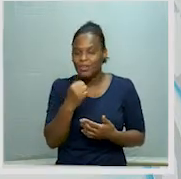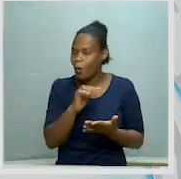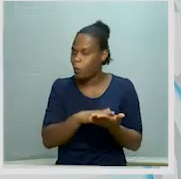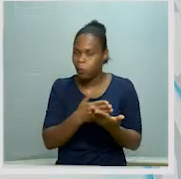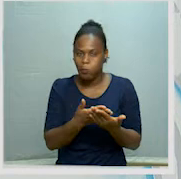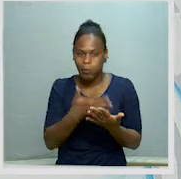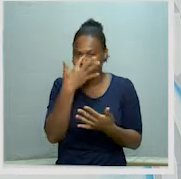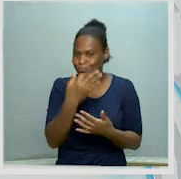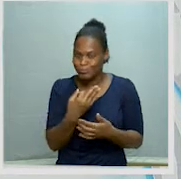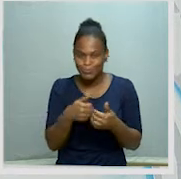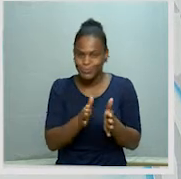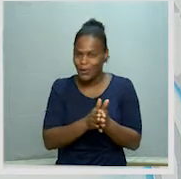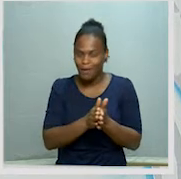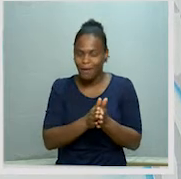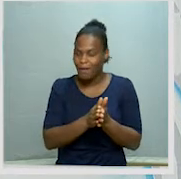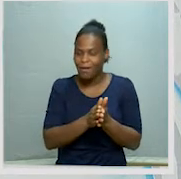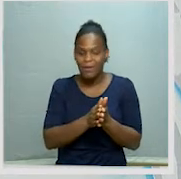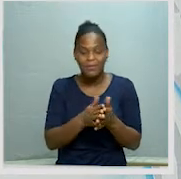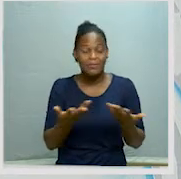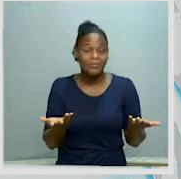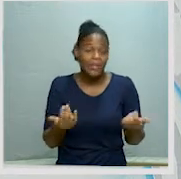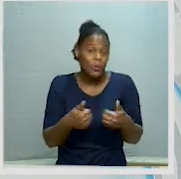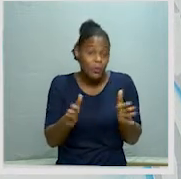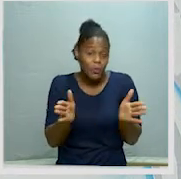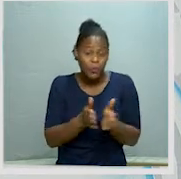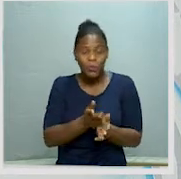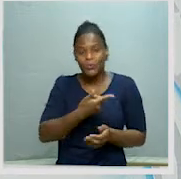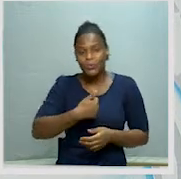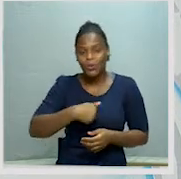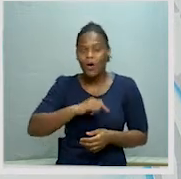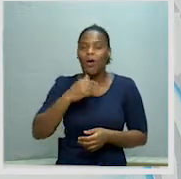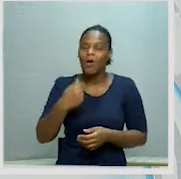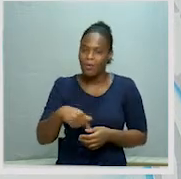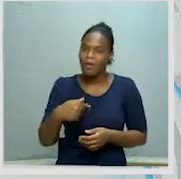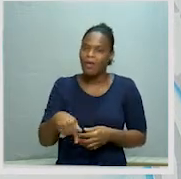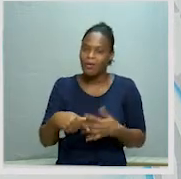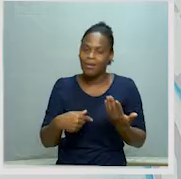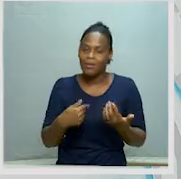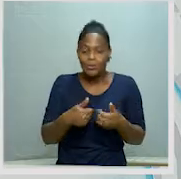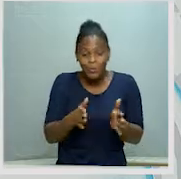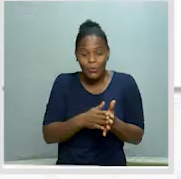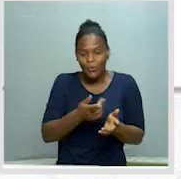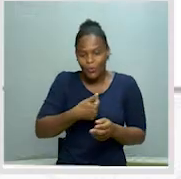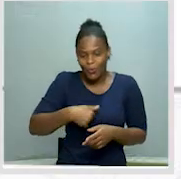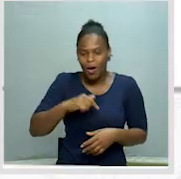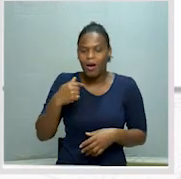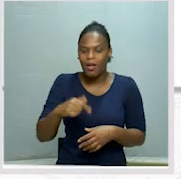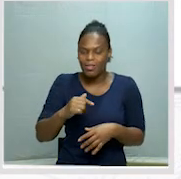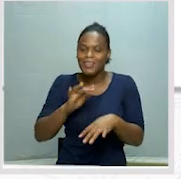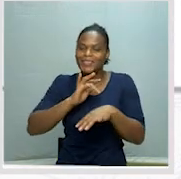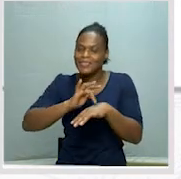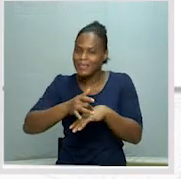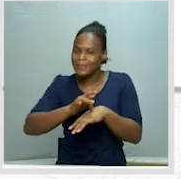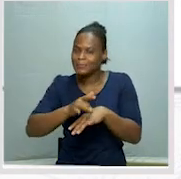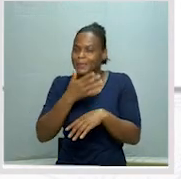estético não traduz certezas absolutas. E todos nós possuímos o quê? Todos nós